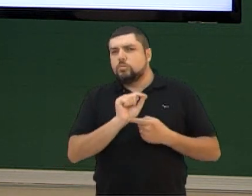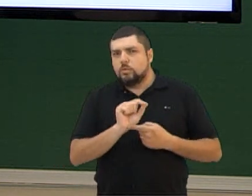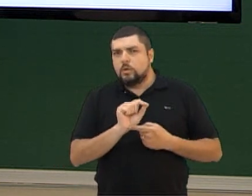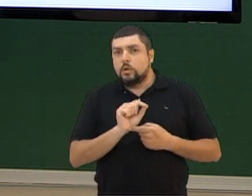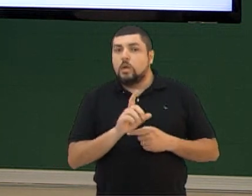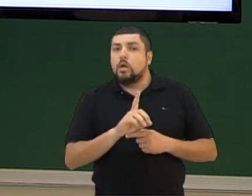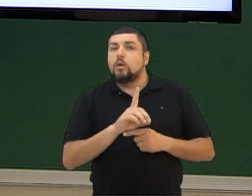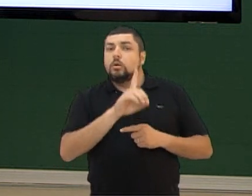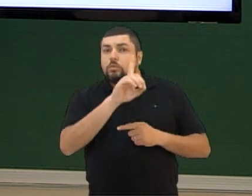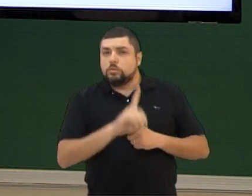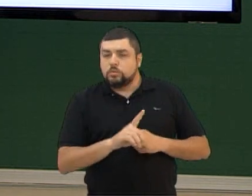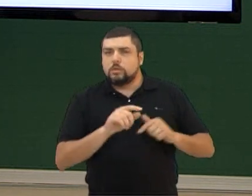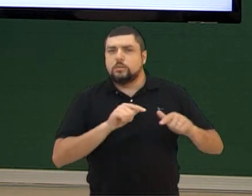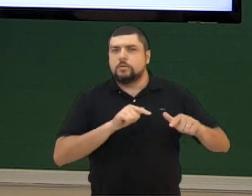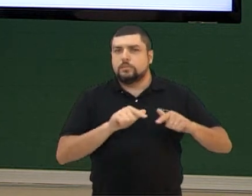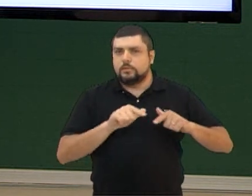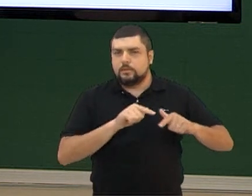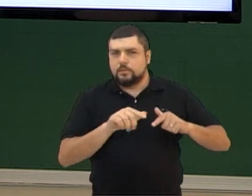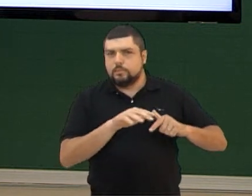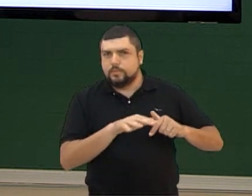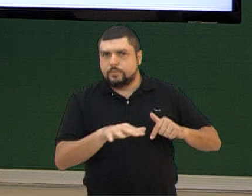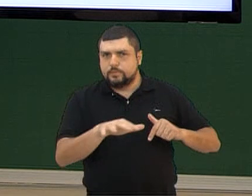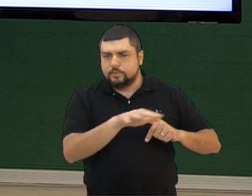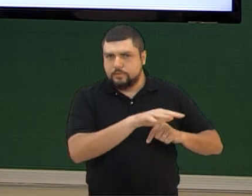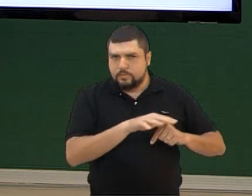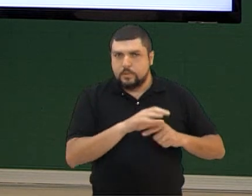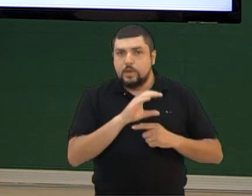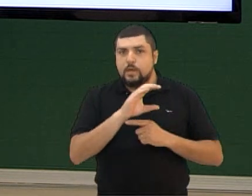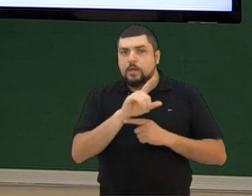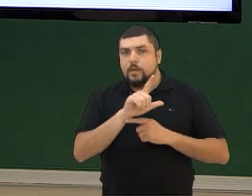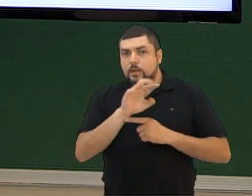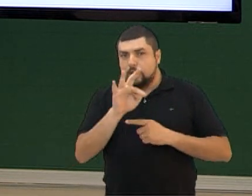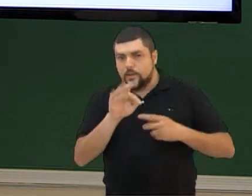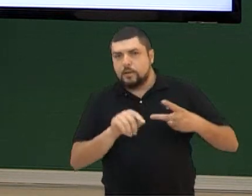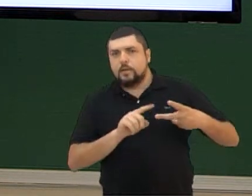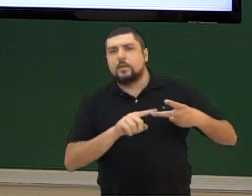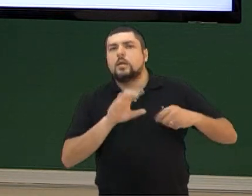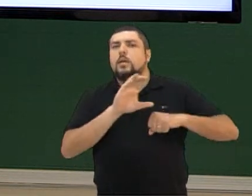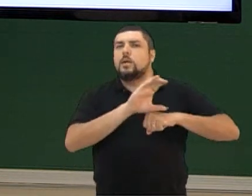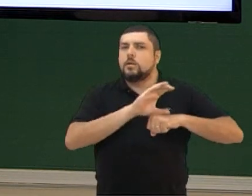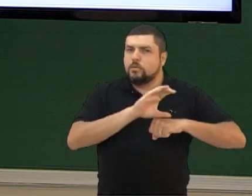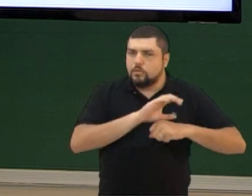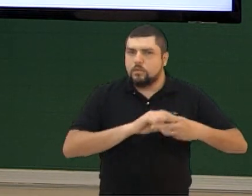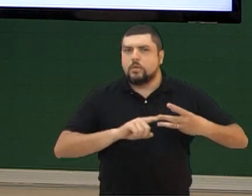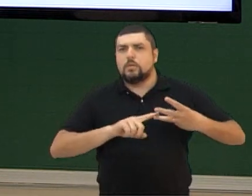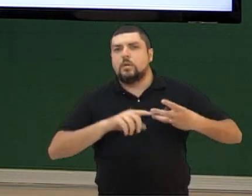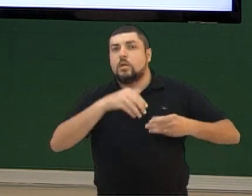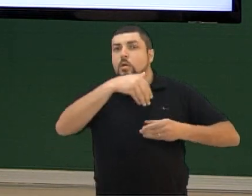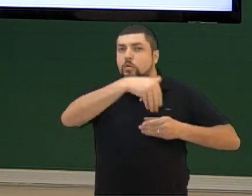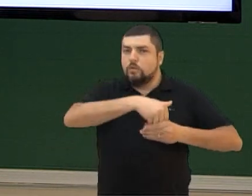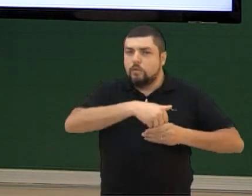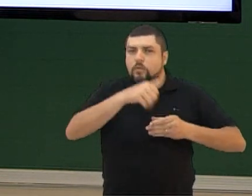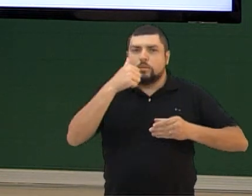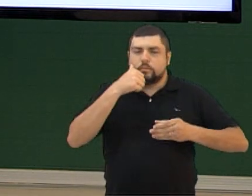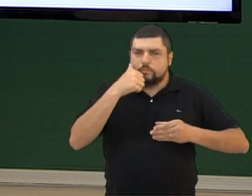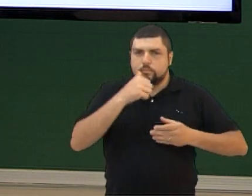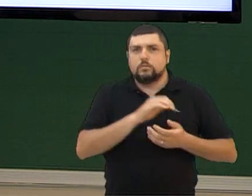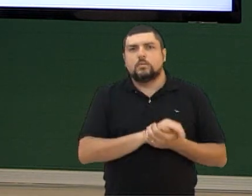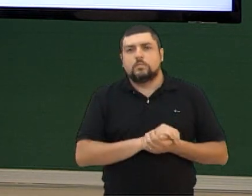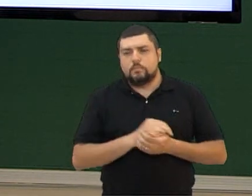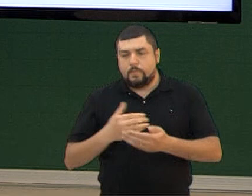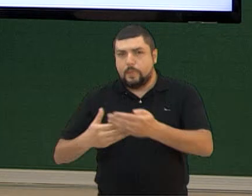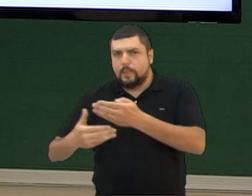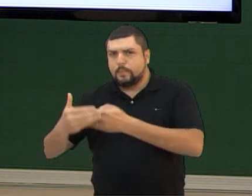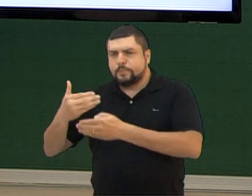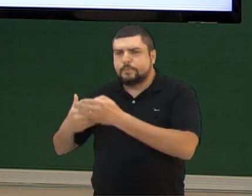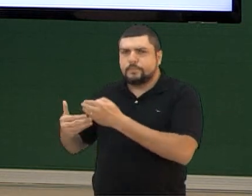dos direitos trabalhistas conquistados pela CLT, pela Constituição, o voto feminino. Como